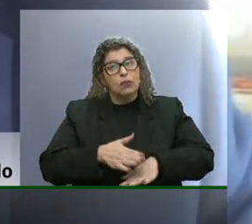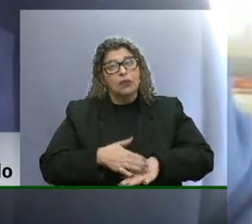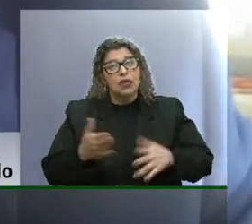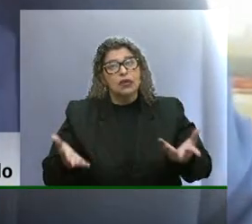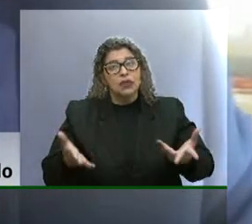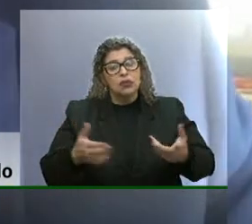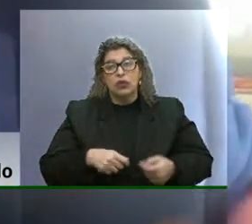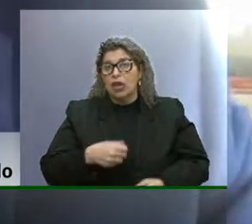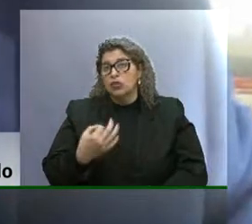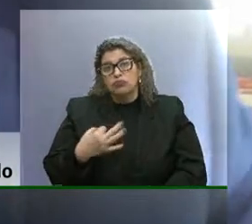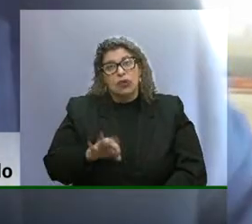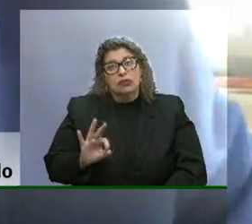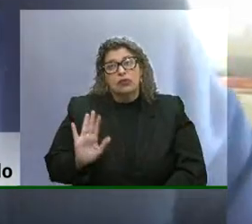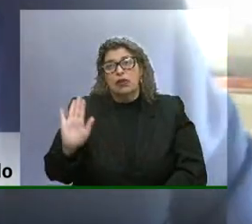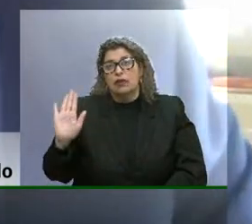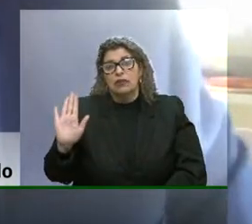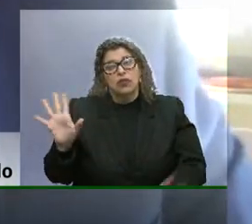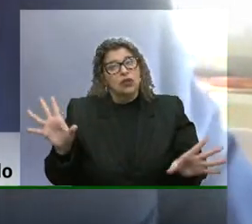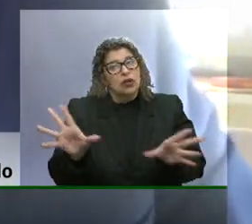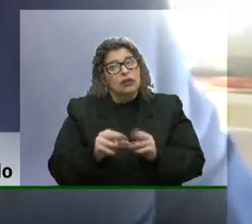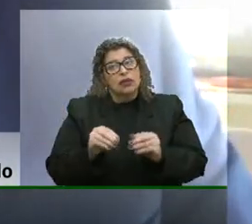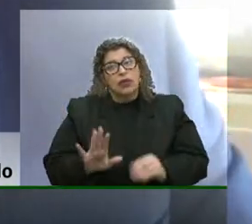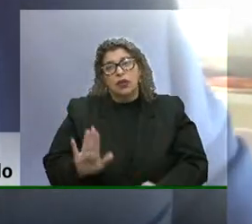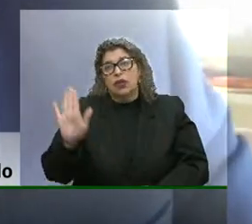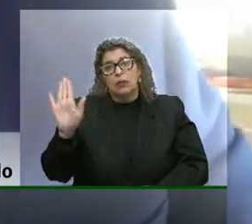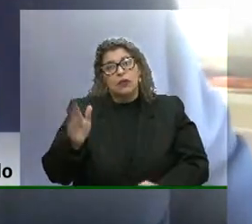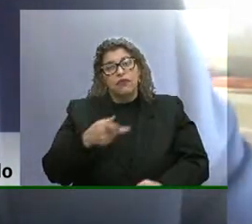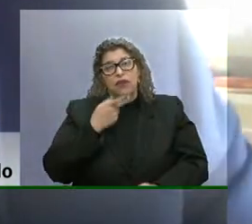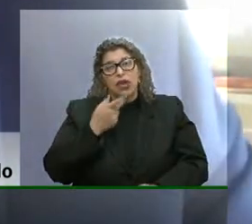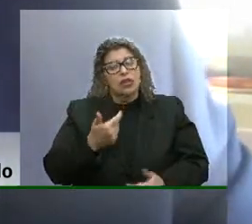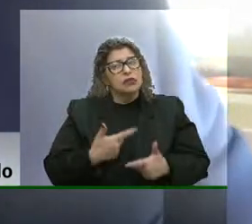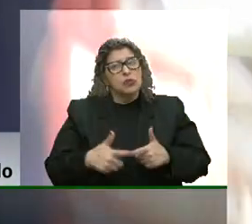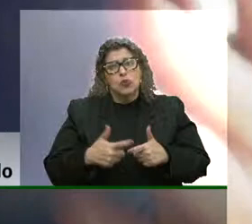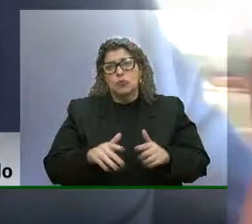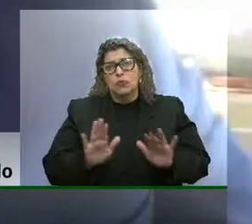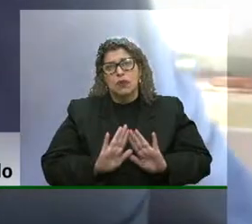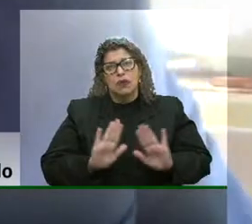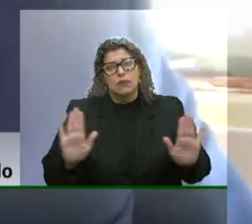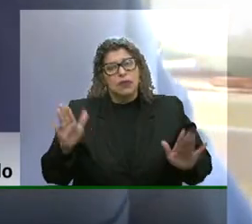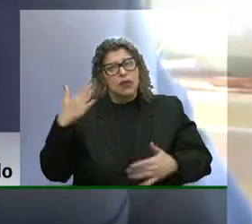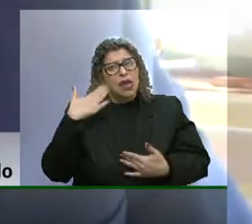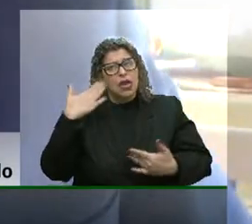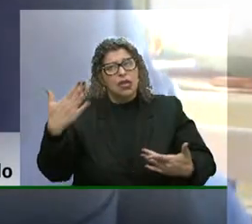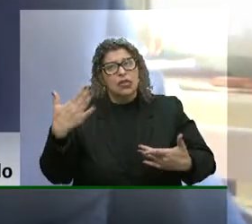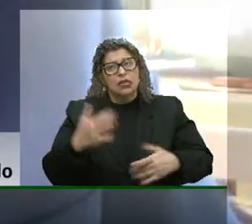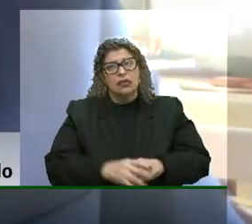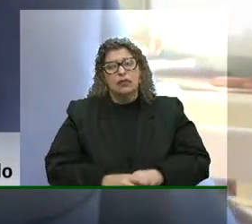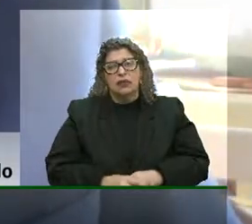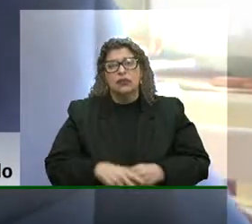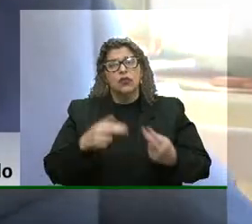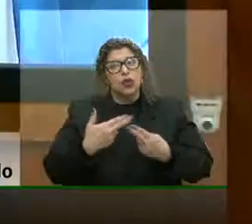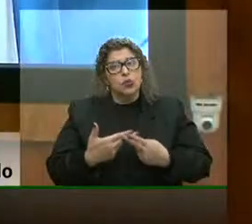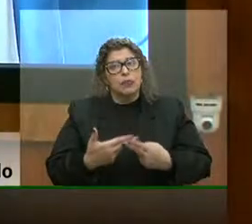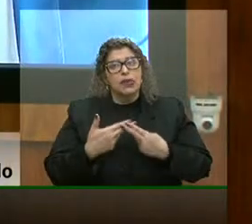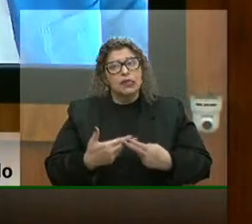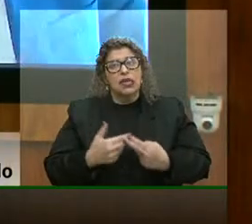que não é conveniente, eu encerro minha manifestação sem nenhum problema, agradecendo a sua tolerância. Muito